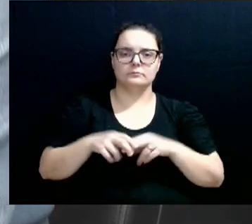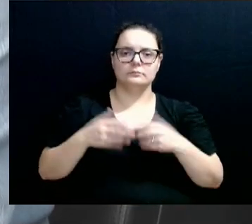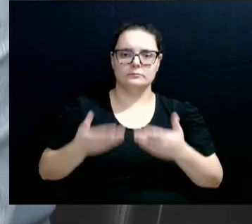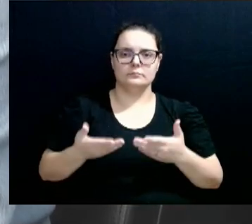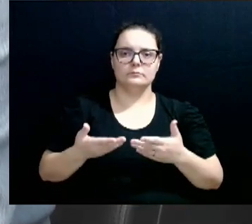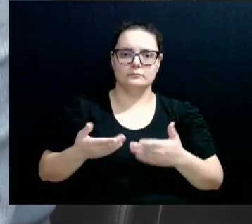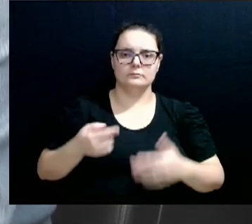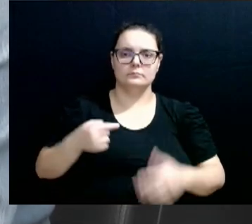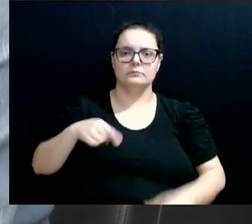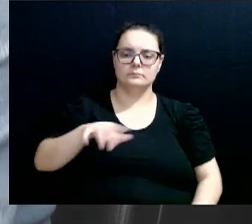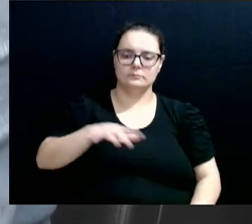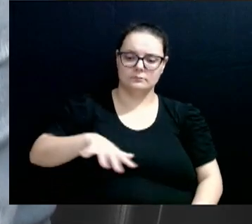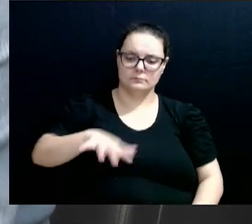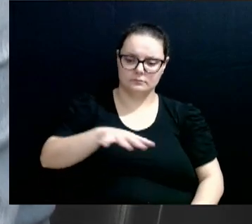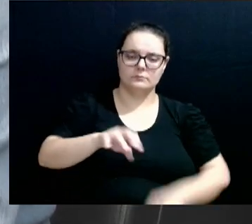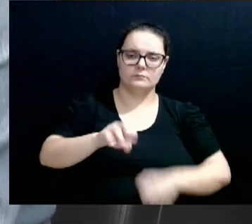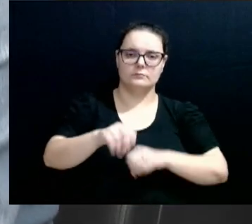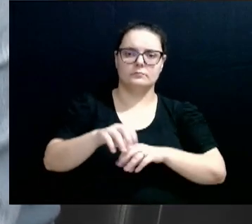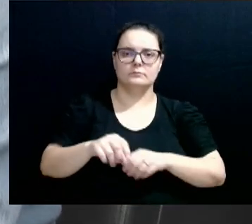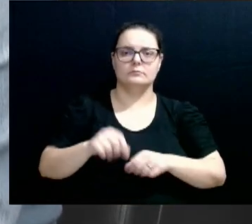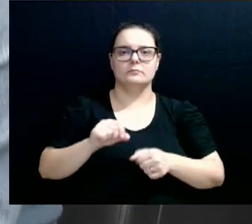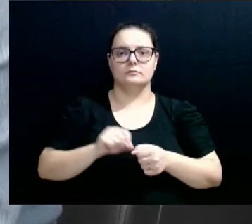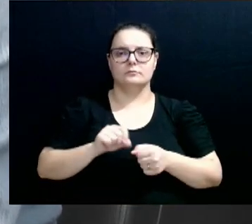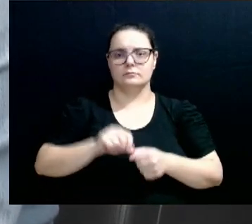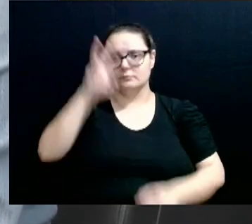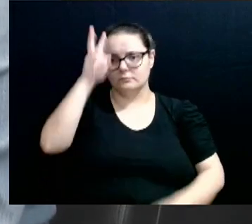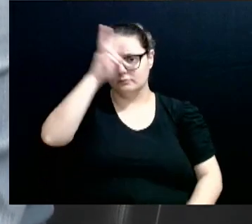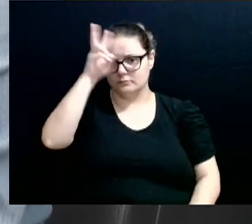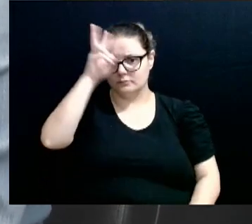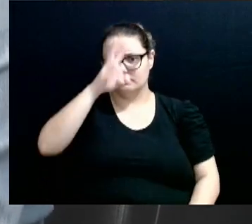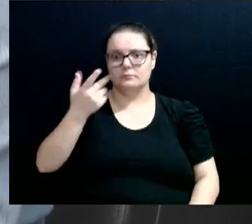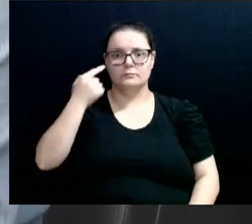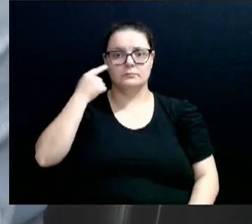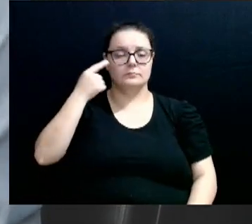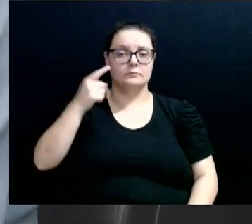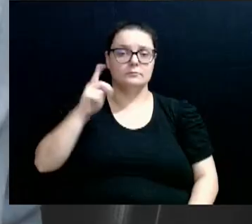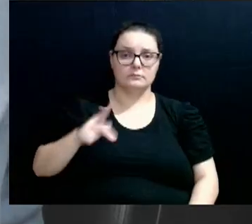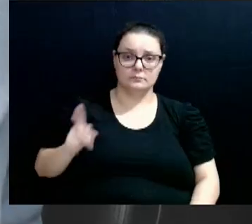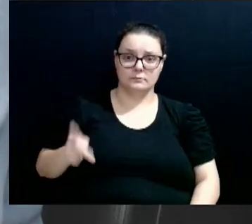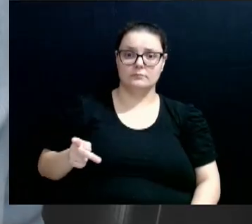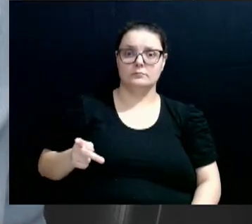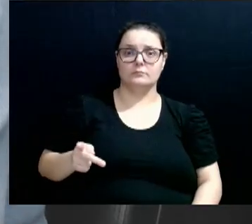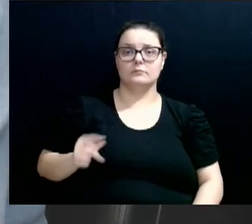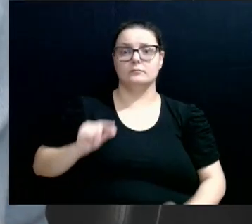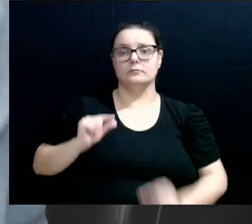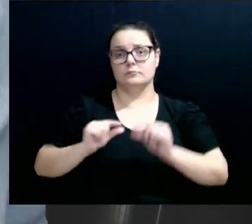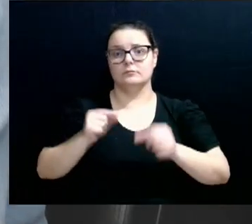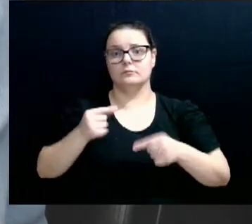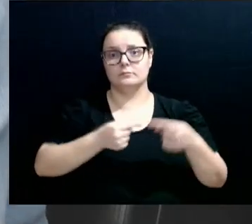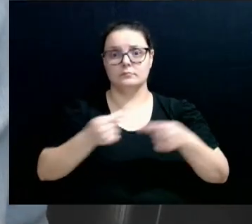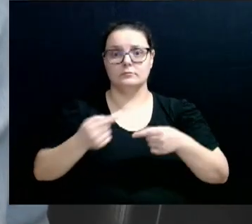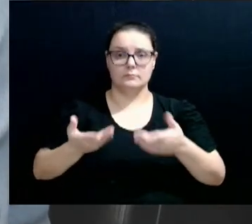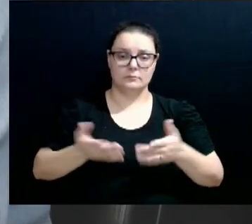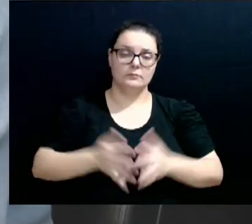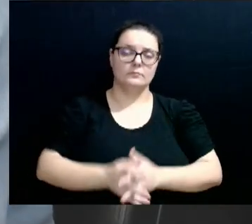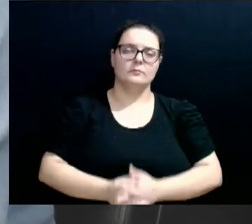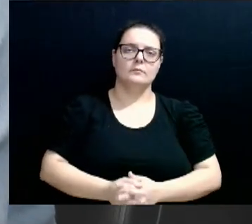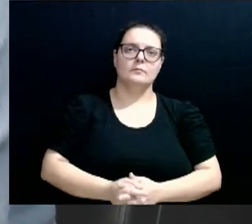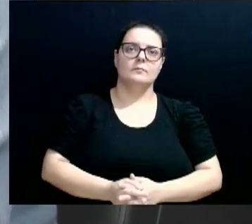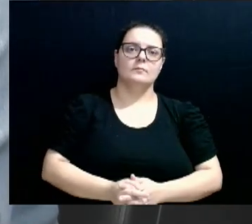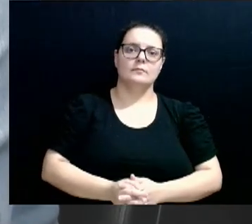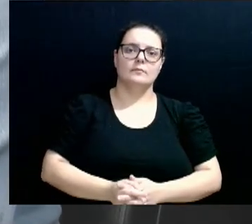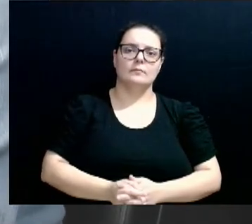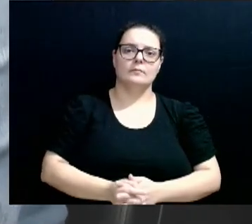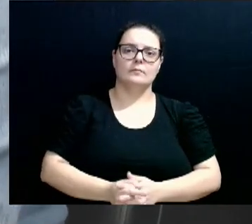né? Eu fiz história, né? A ideia de ser professor era um pouco para discutir isso. Então, não sei se eu